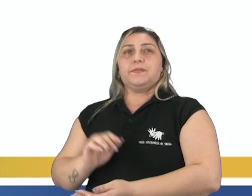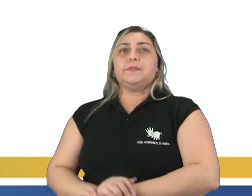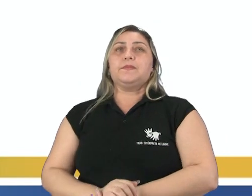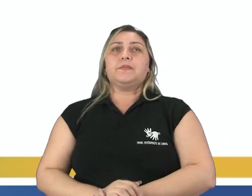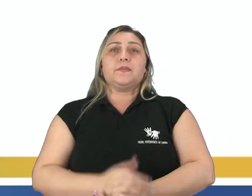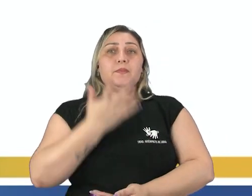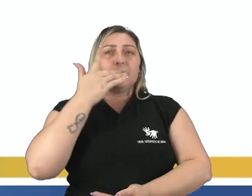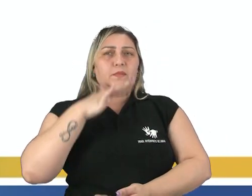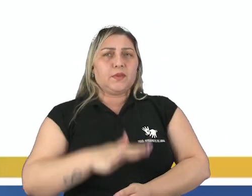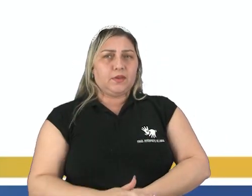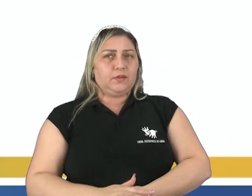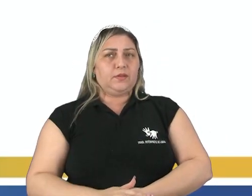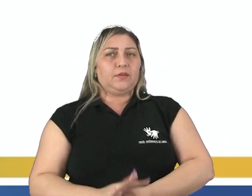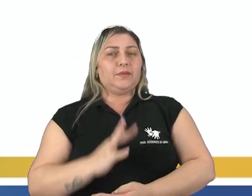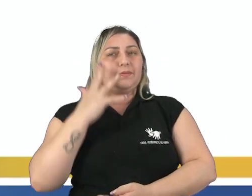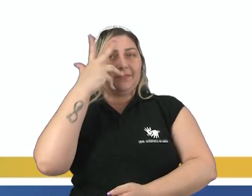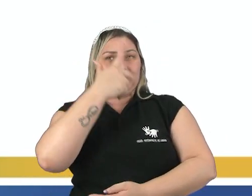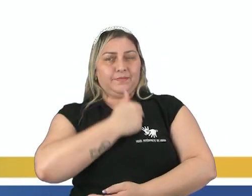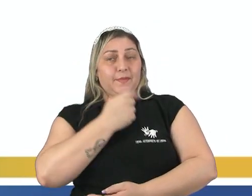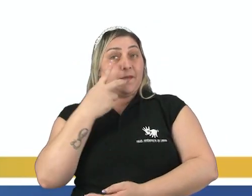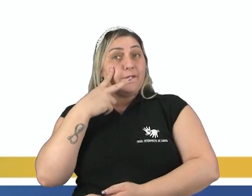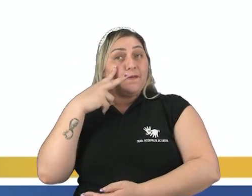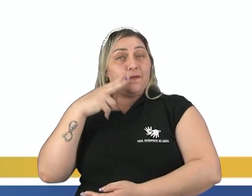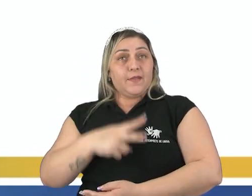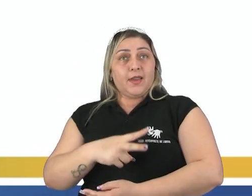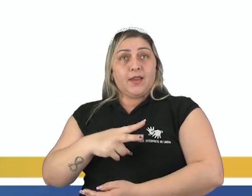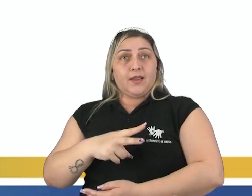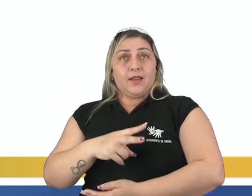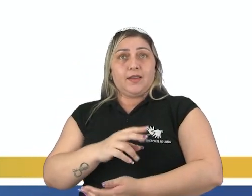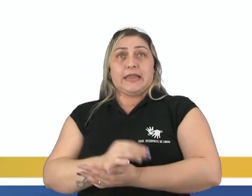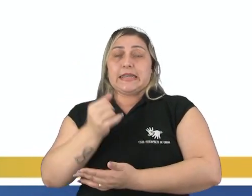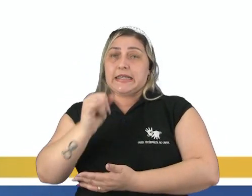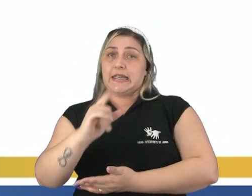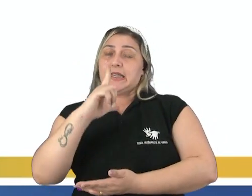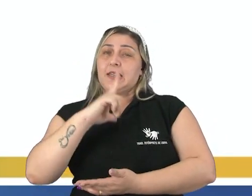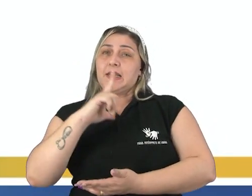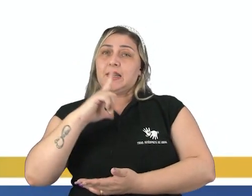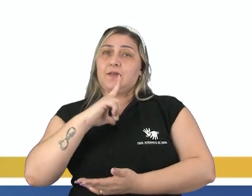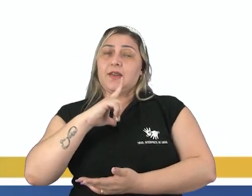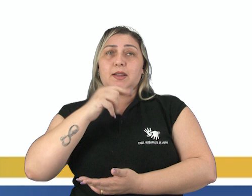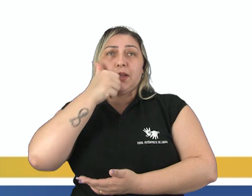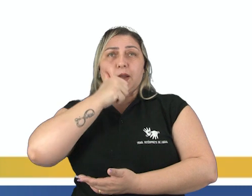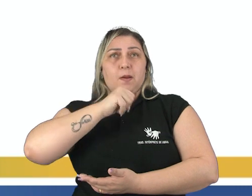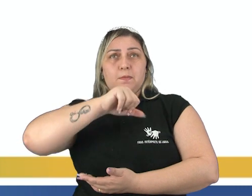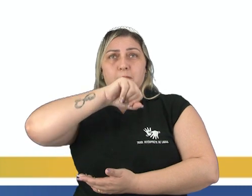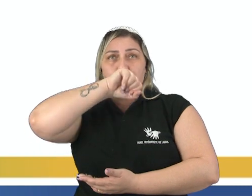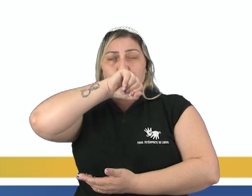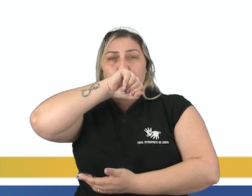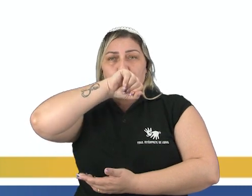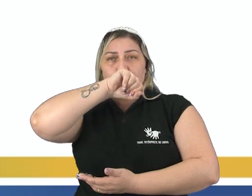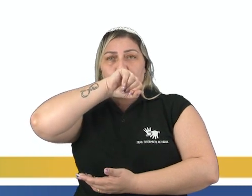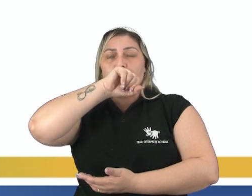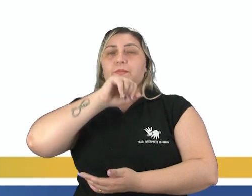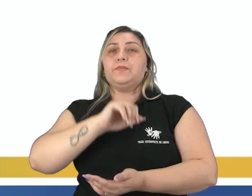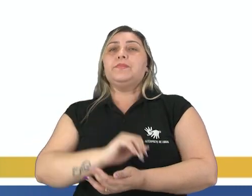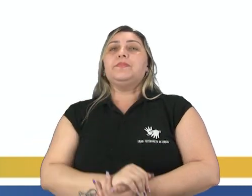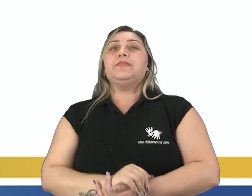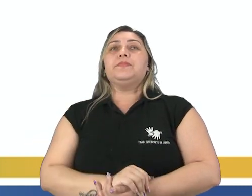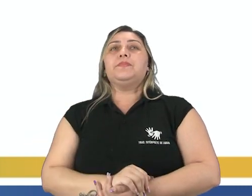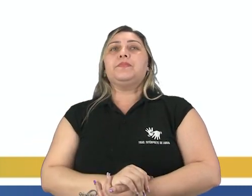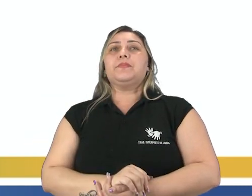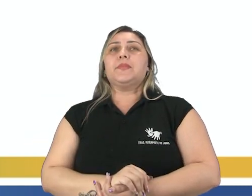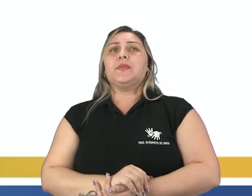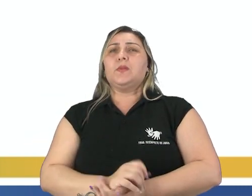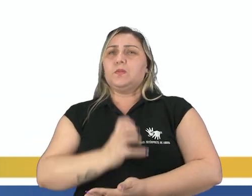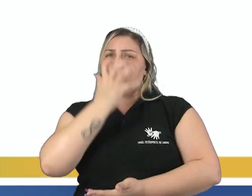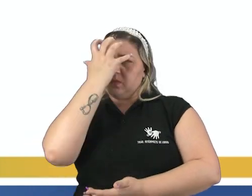Observe esta criancinha bem bonitinha. Veja que se nós tivéssemos aí a figura da mãe, uma mãe, né,